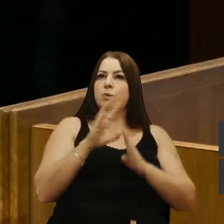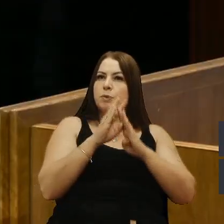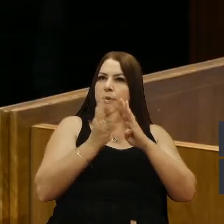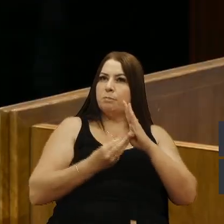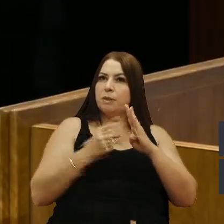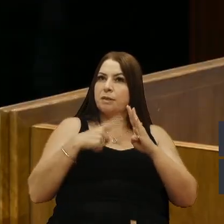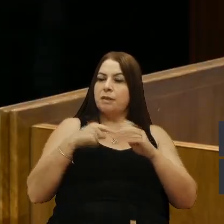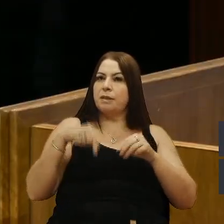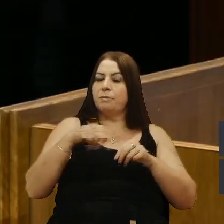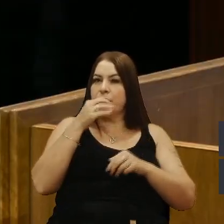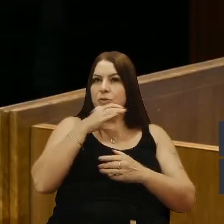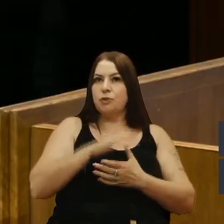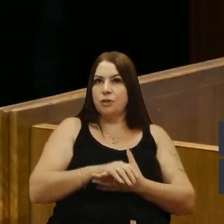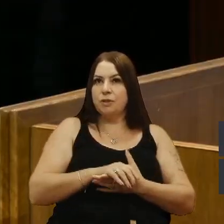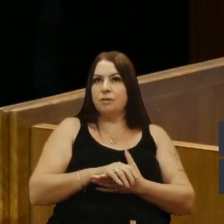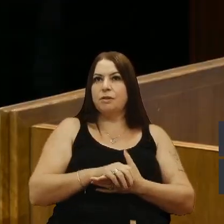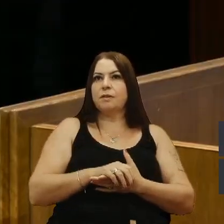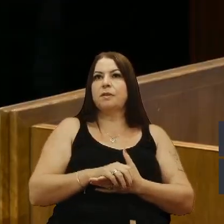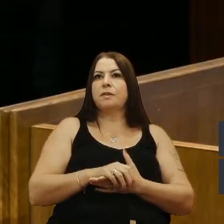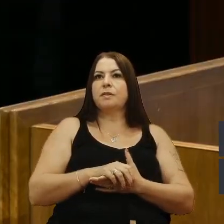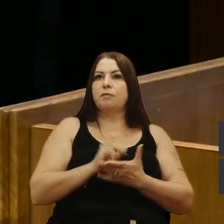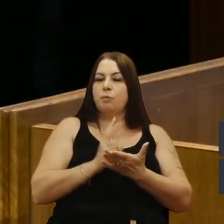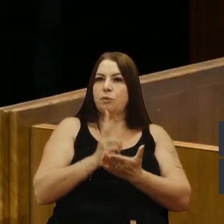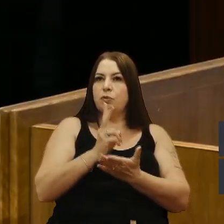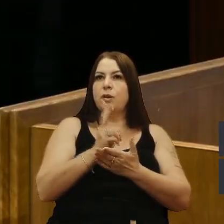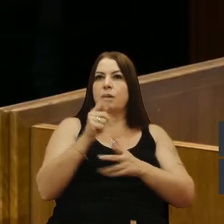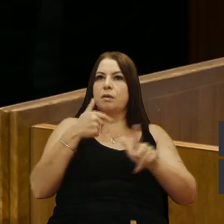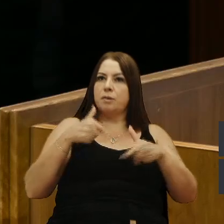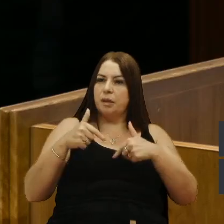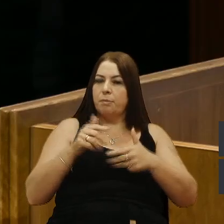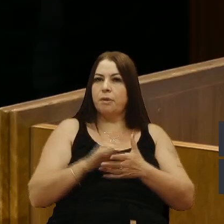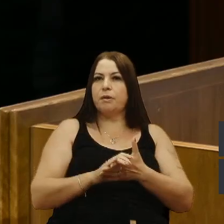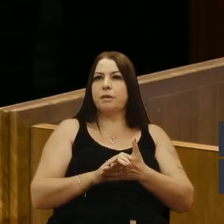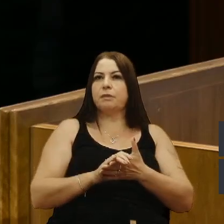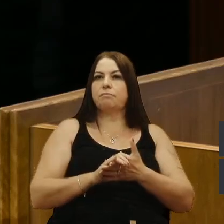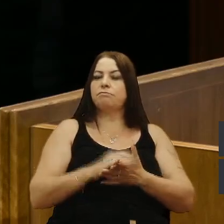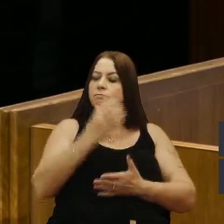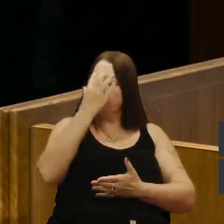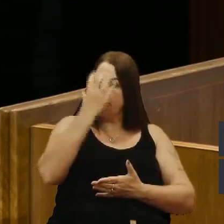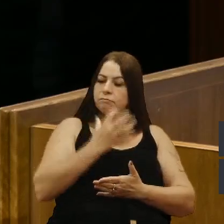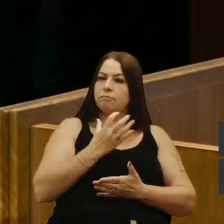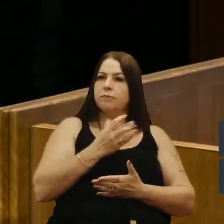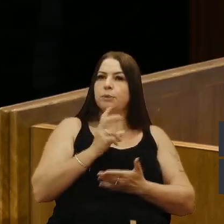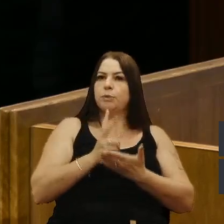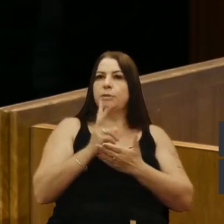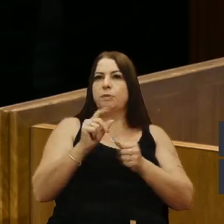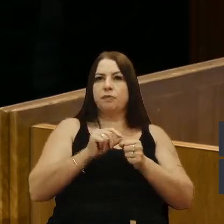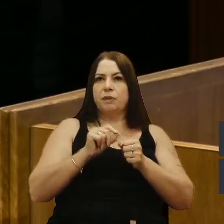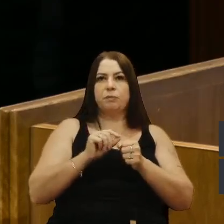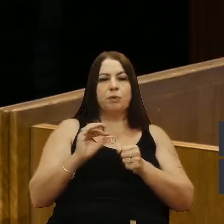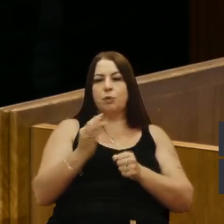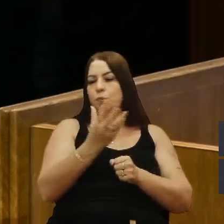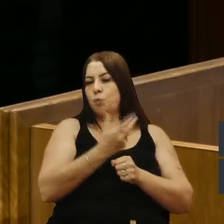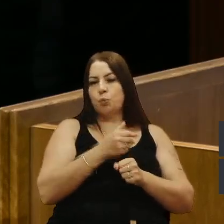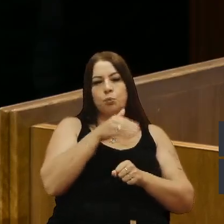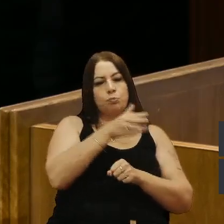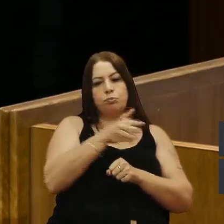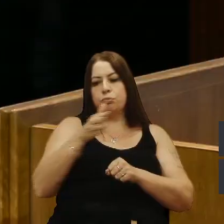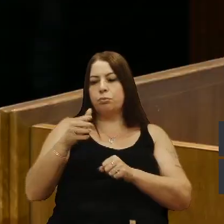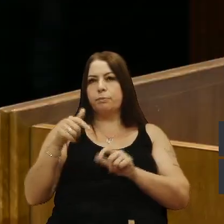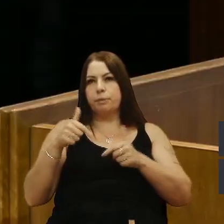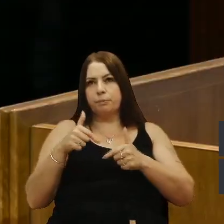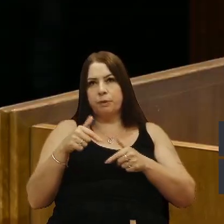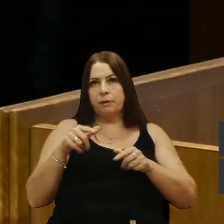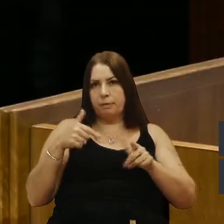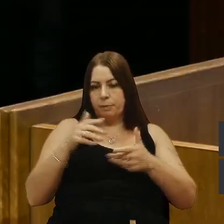para Caxias do Sul e vamos levar esse trabalho com muita seriedade, como sempre fizemos em tudo que nós